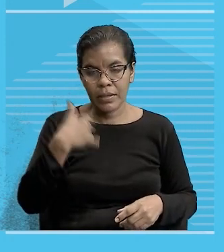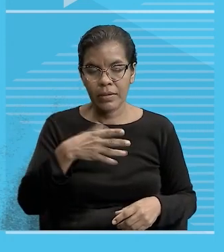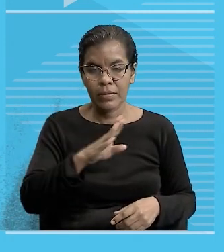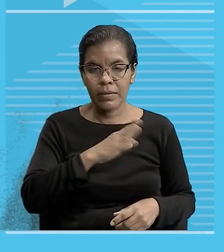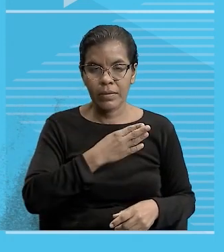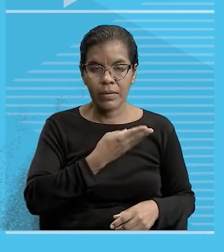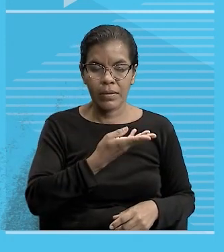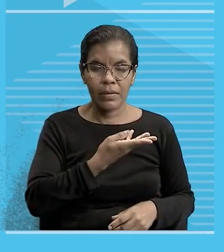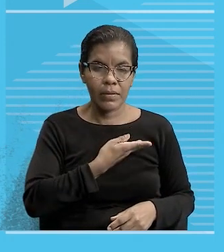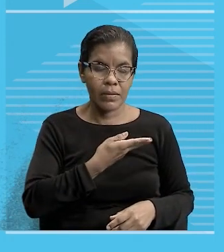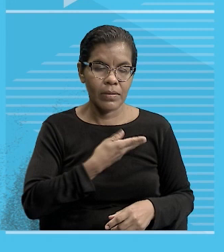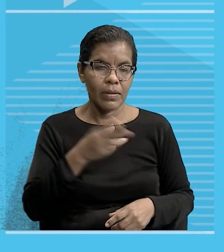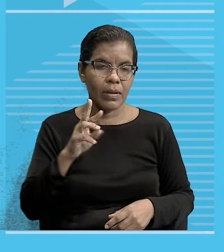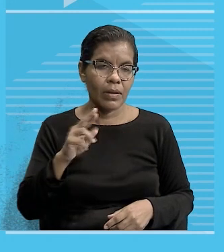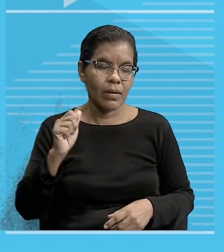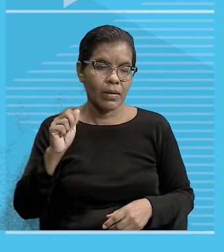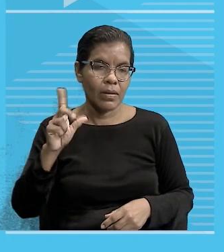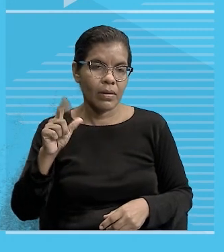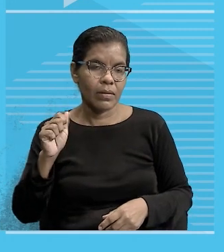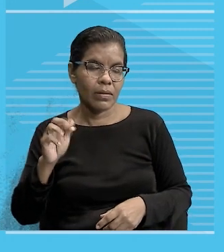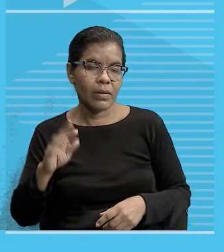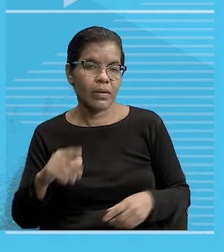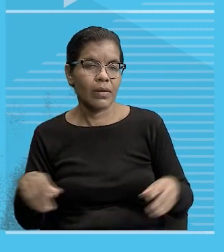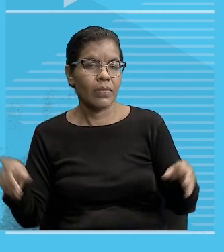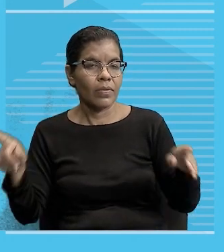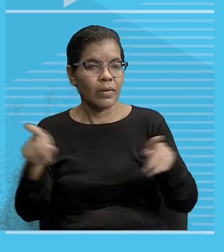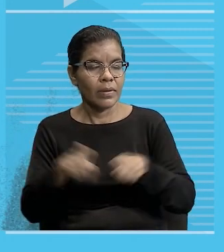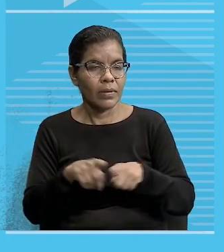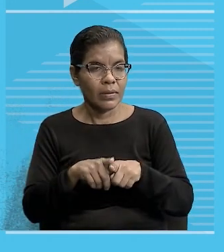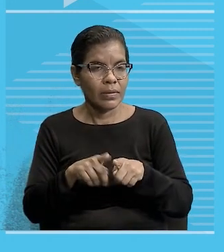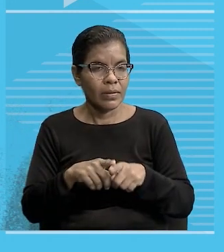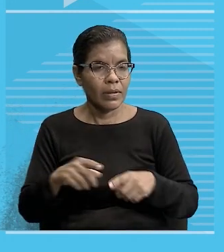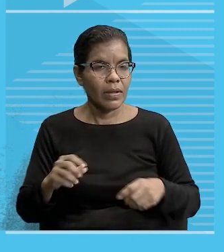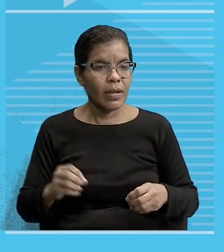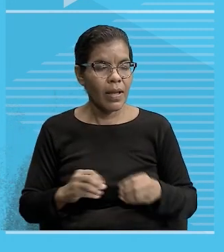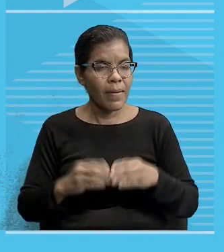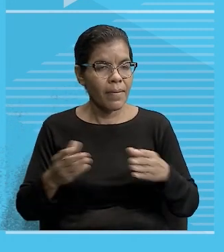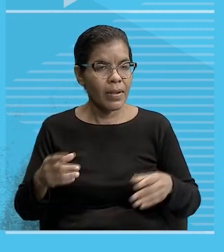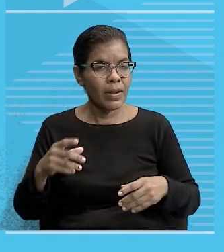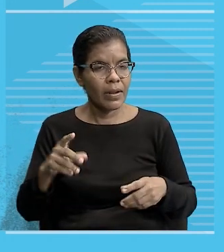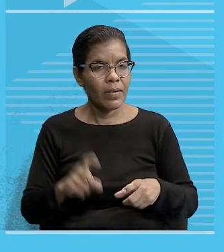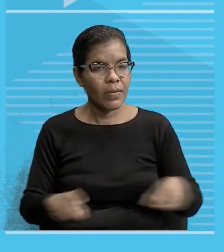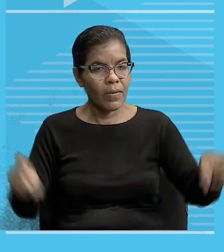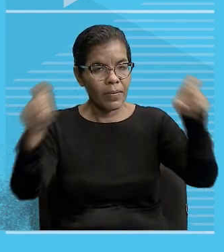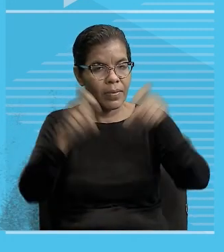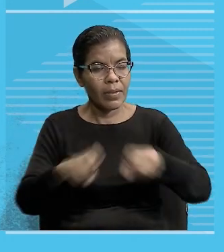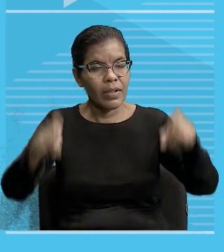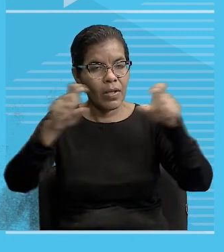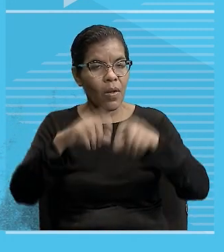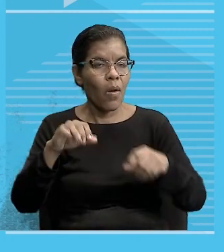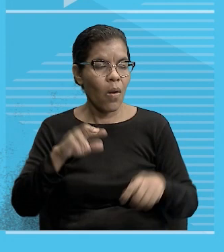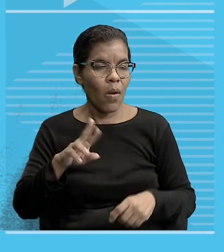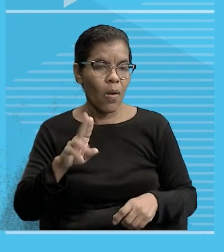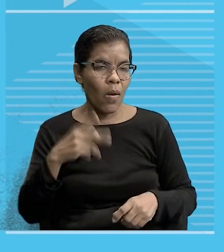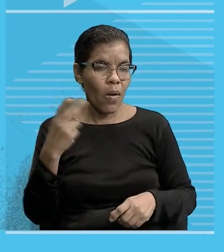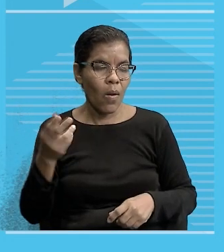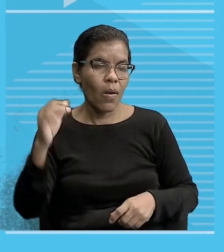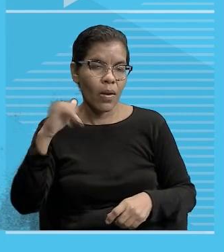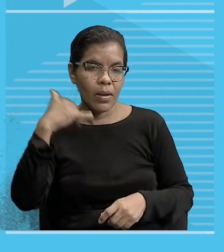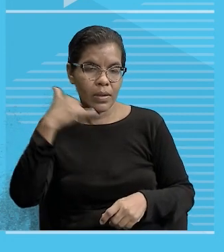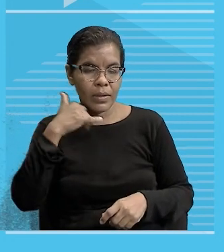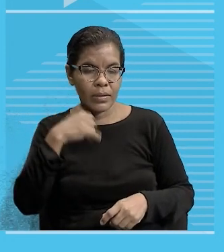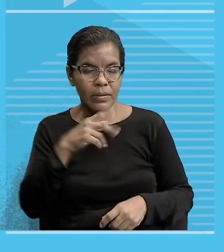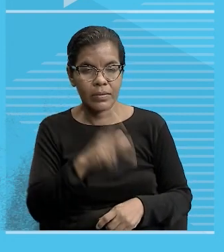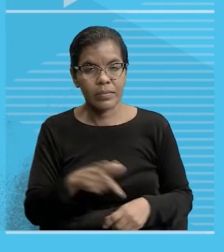e ao mesmo tempo eu abri o computador ou o celular do professor Gilvan e a gente